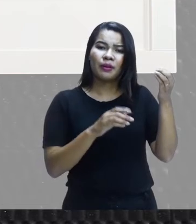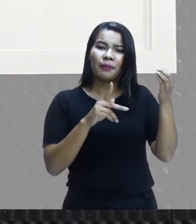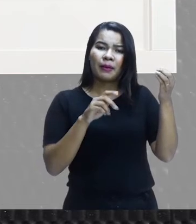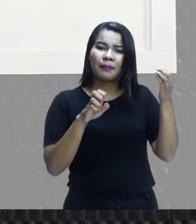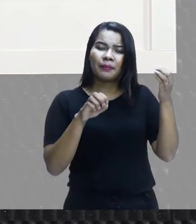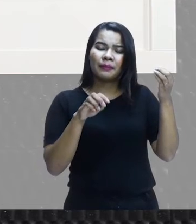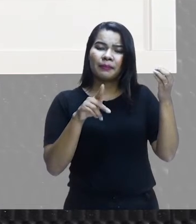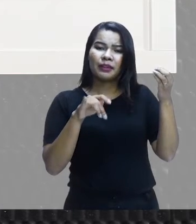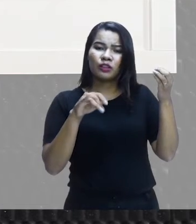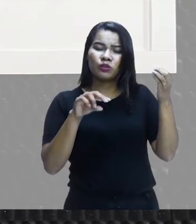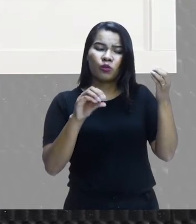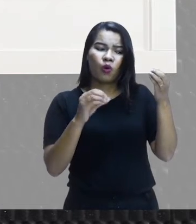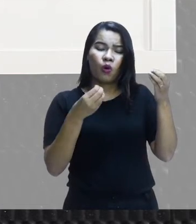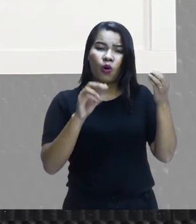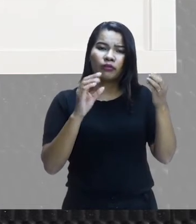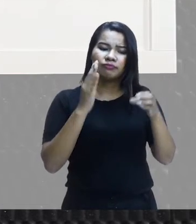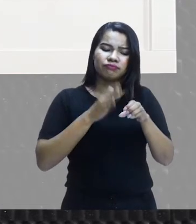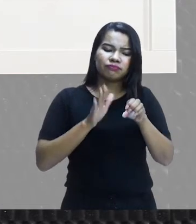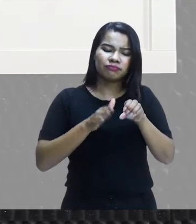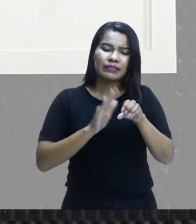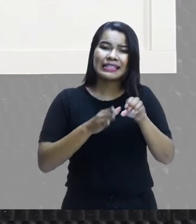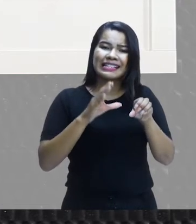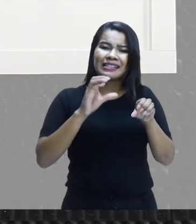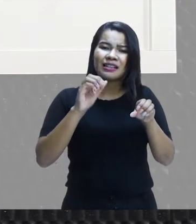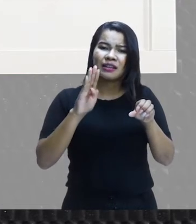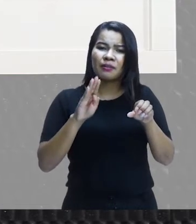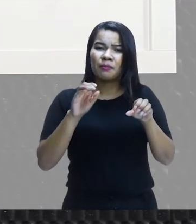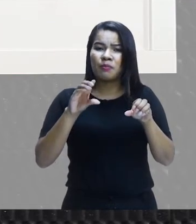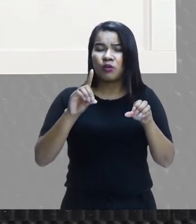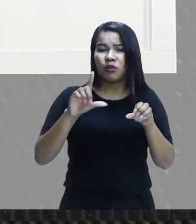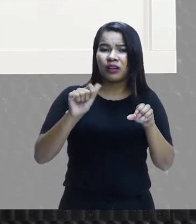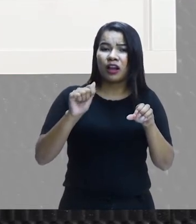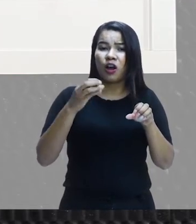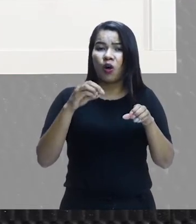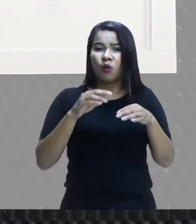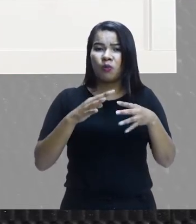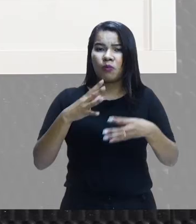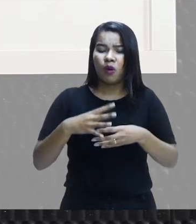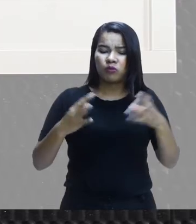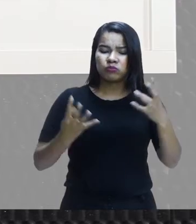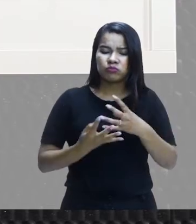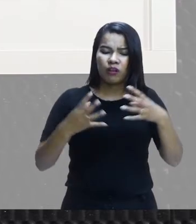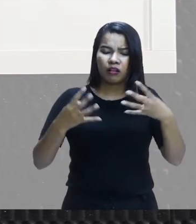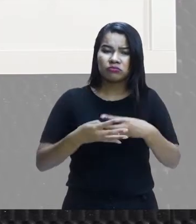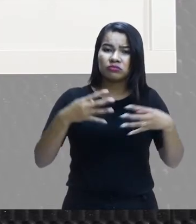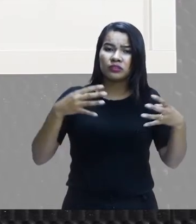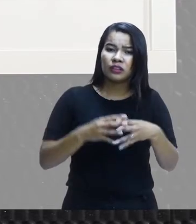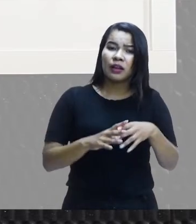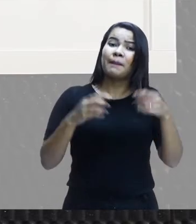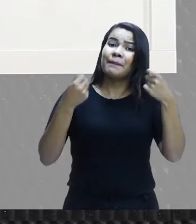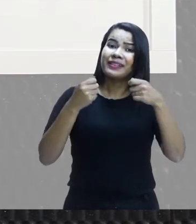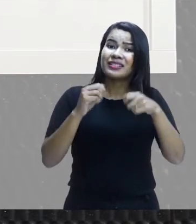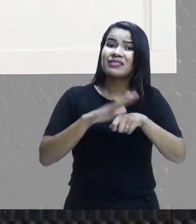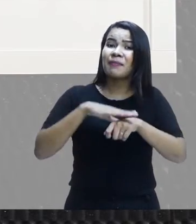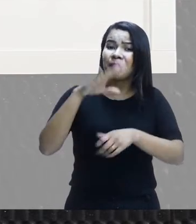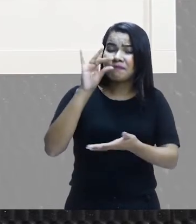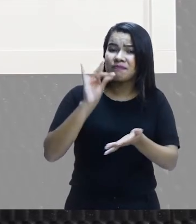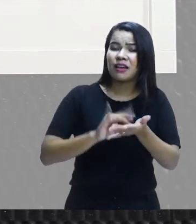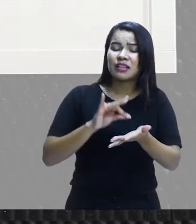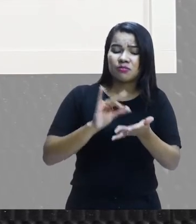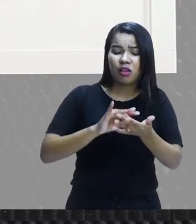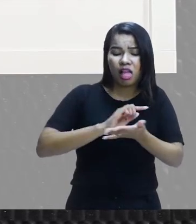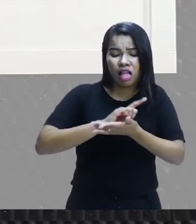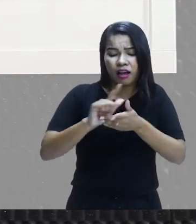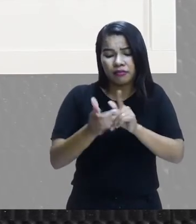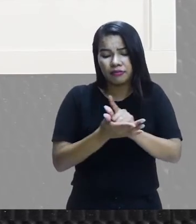o alface. Você tem que, no mínimo, tá, ok? Lavar bem aquele tomate e deixar, obviamente, tá, bem lavado também o alface.